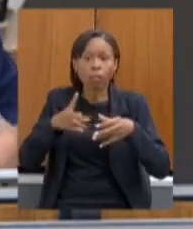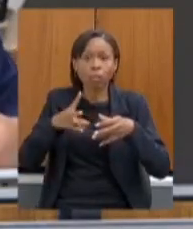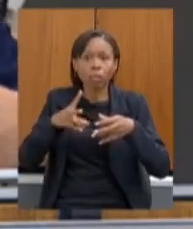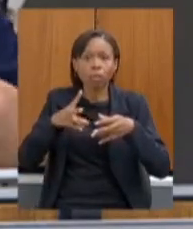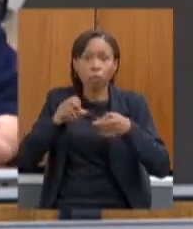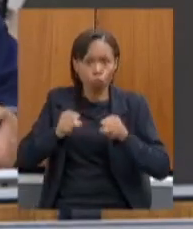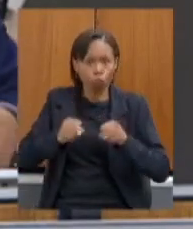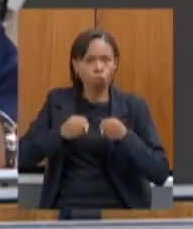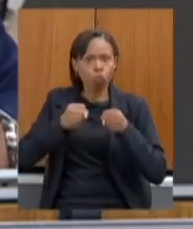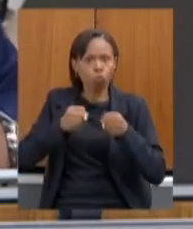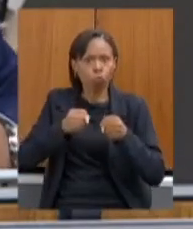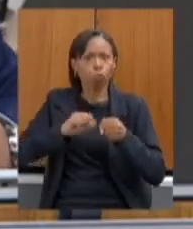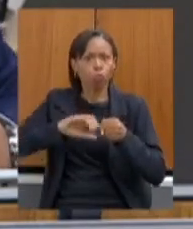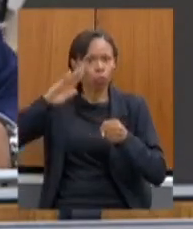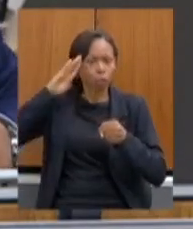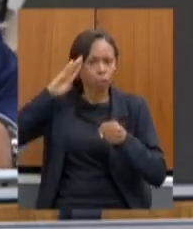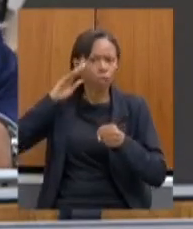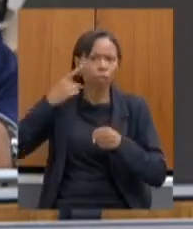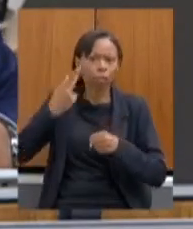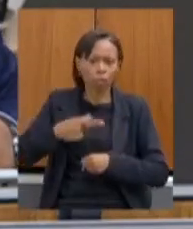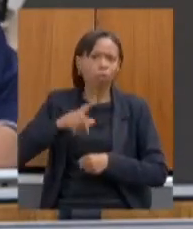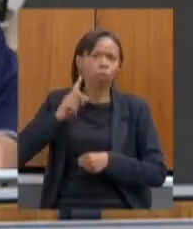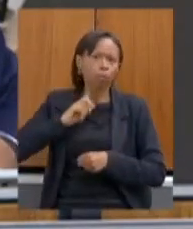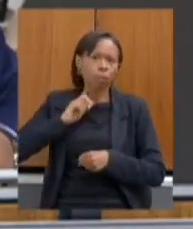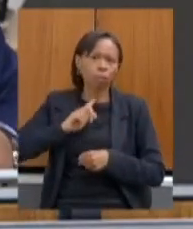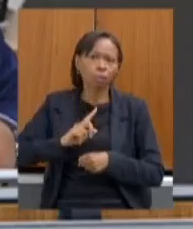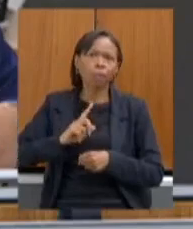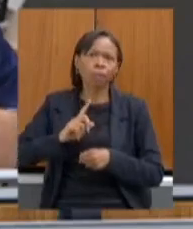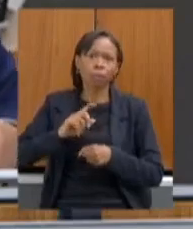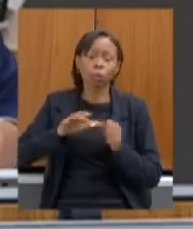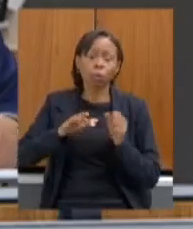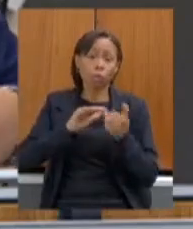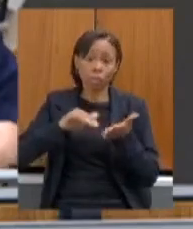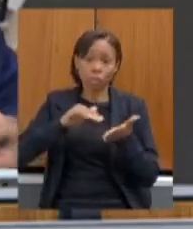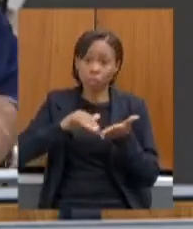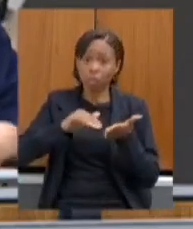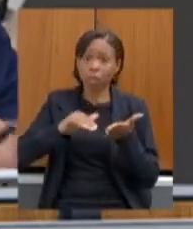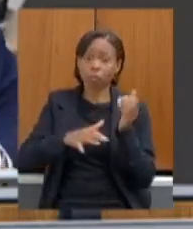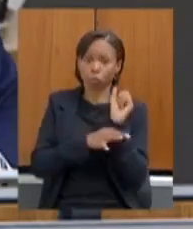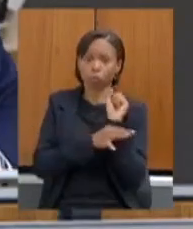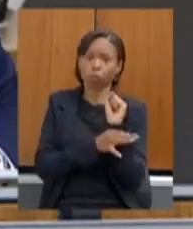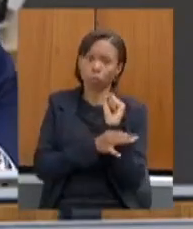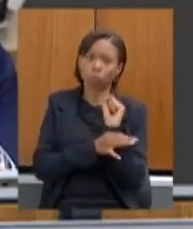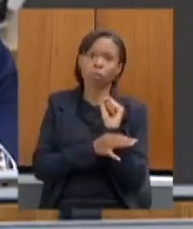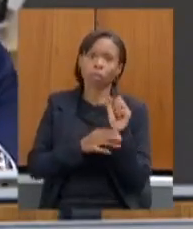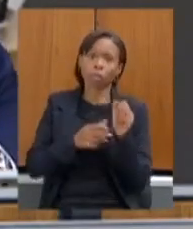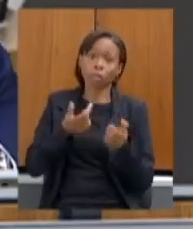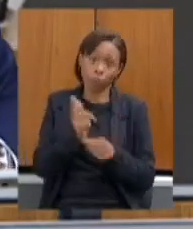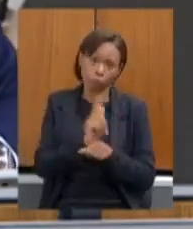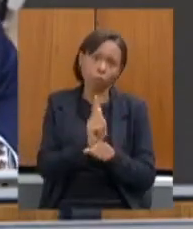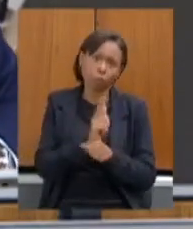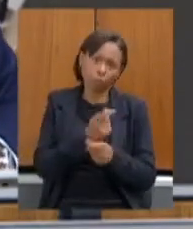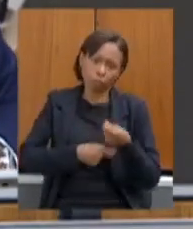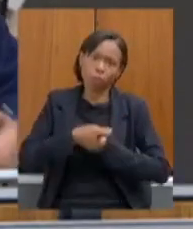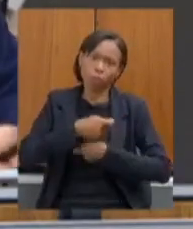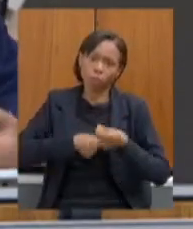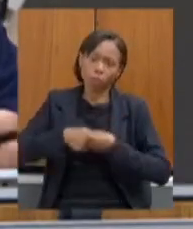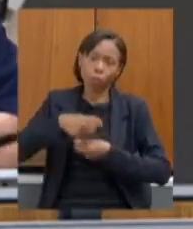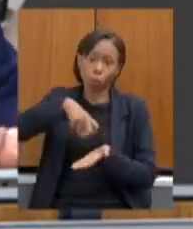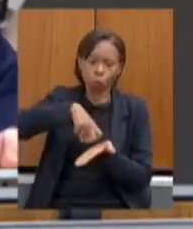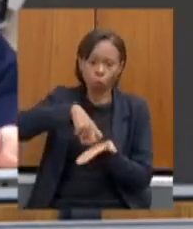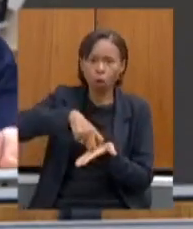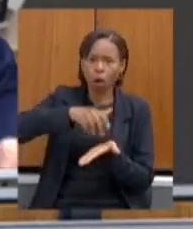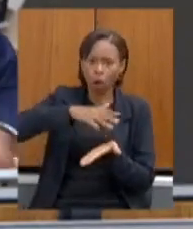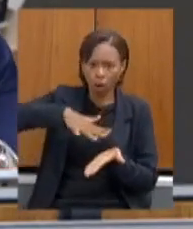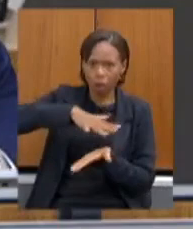Segurança Pública, que é quem gerencia o prisional e a polícia penal, de um modo geral, de, mesmo com as